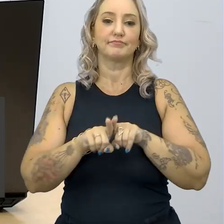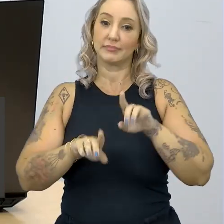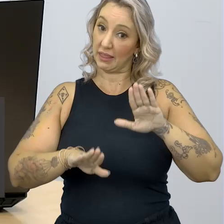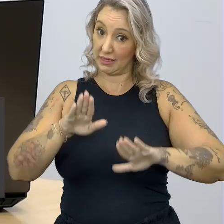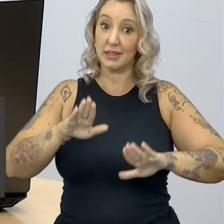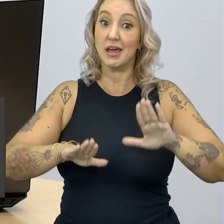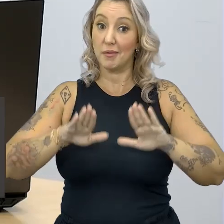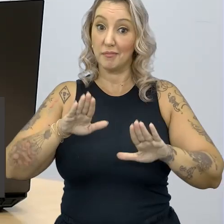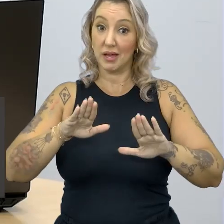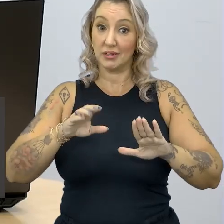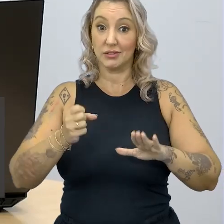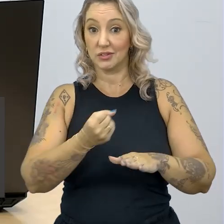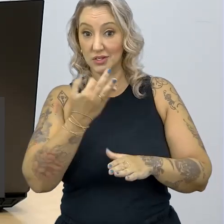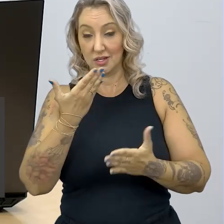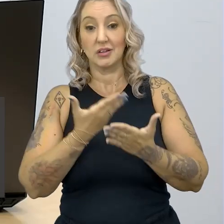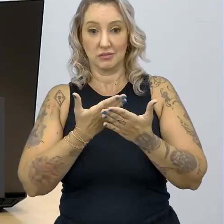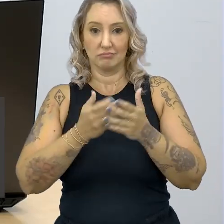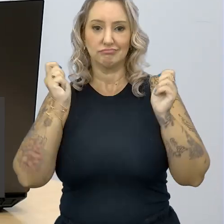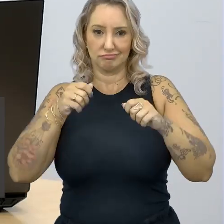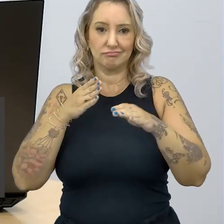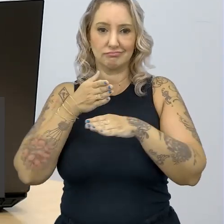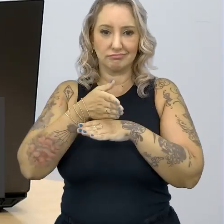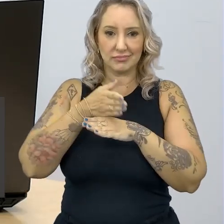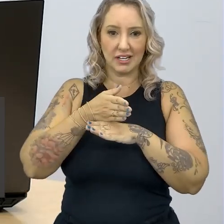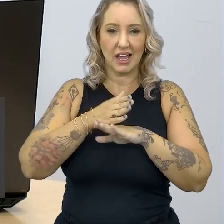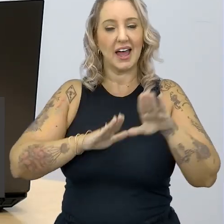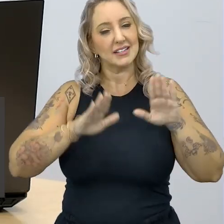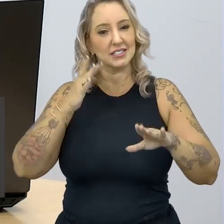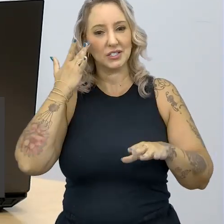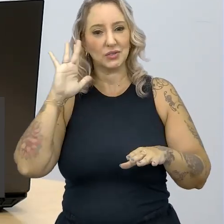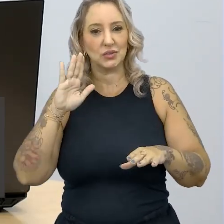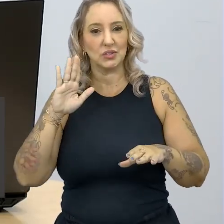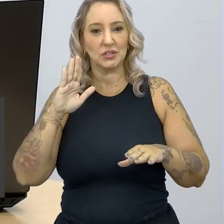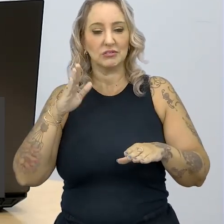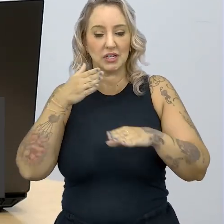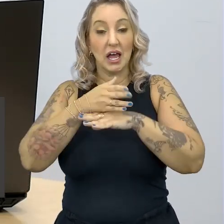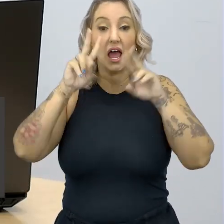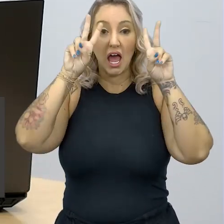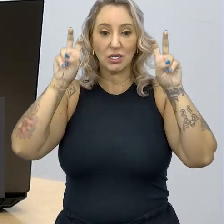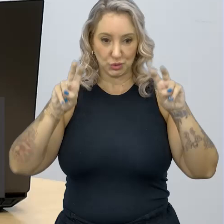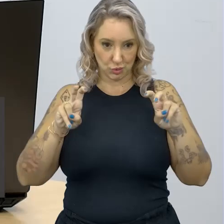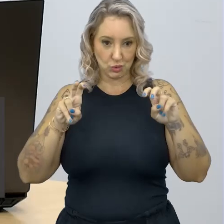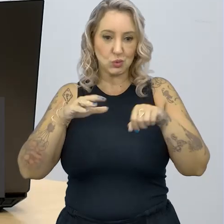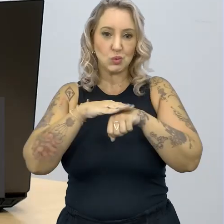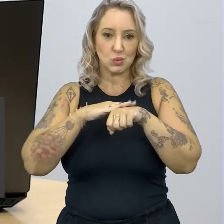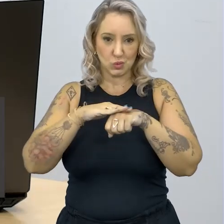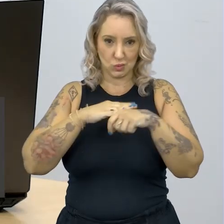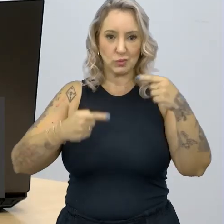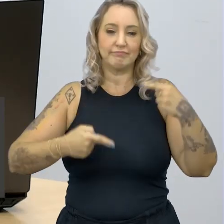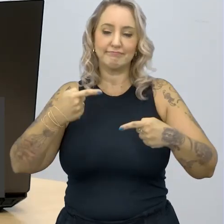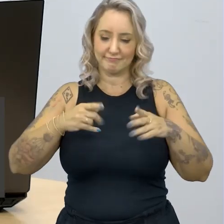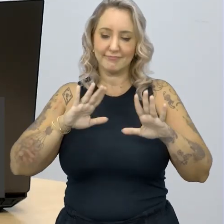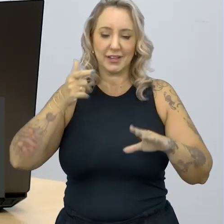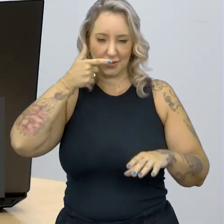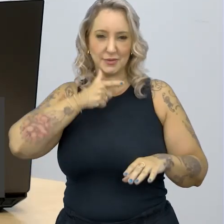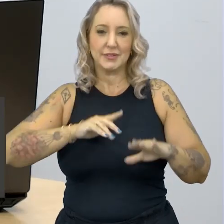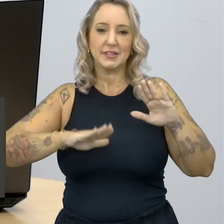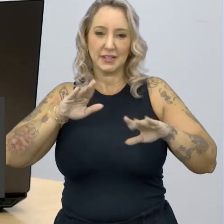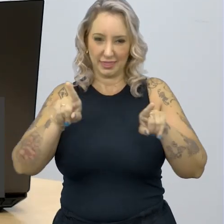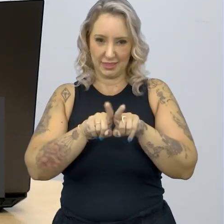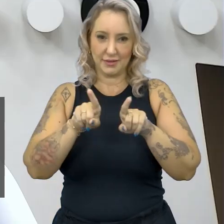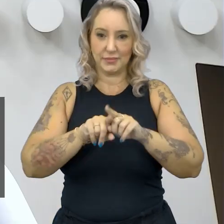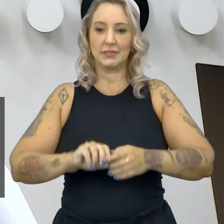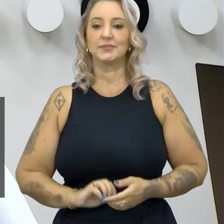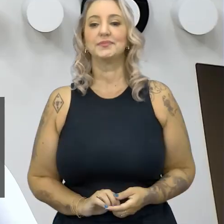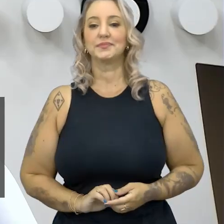dependendo da quantidade de aula, dá para entrar. Eu sei que às vezes não dá para entrar nesses outros temas, mas às vezes a gente consegue abordar também. Até mesmo